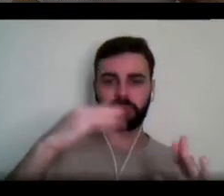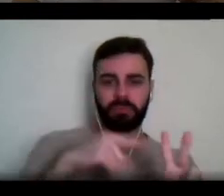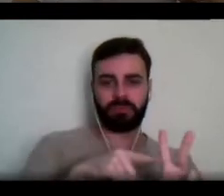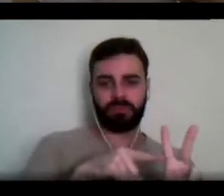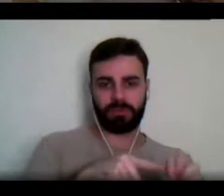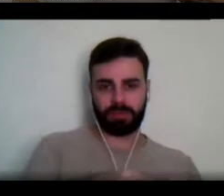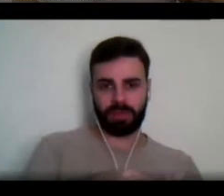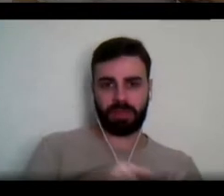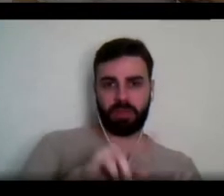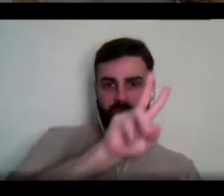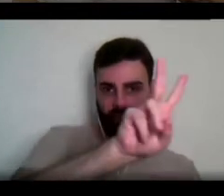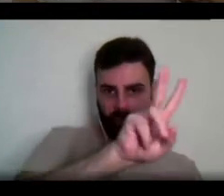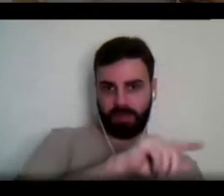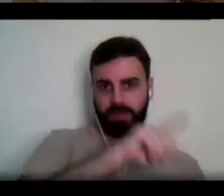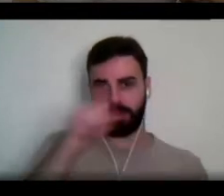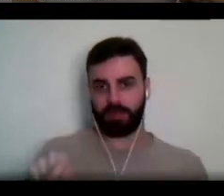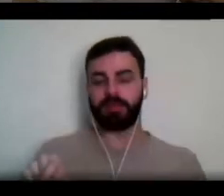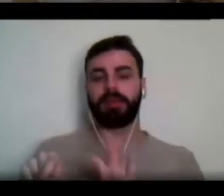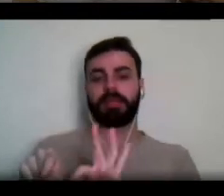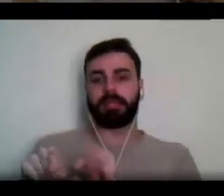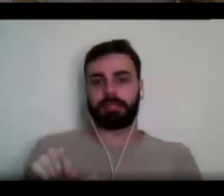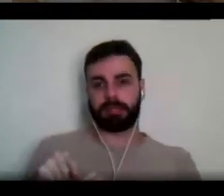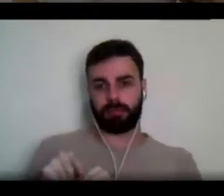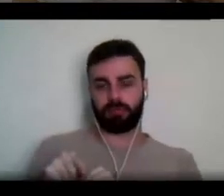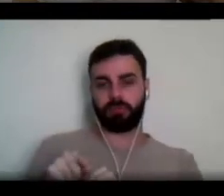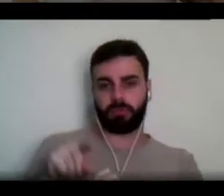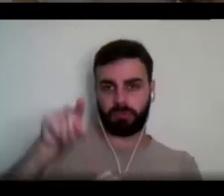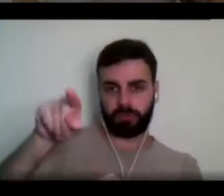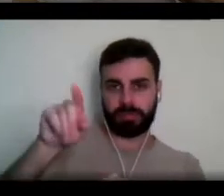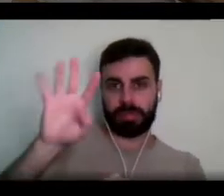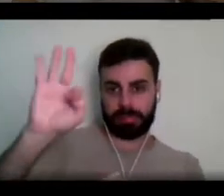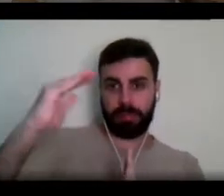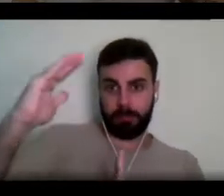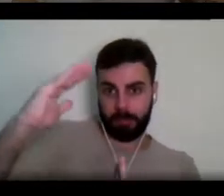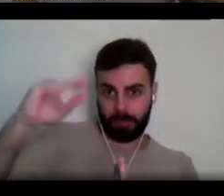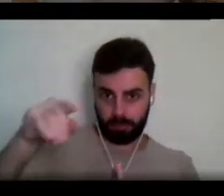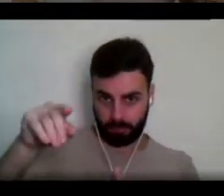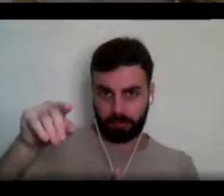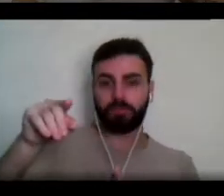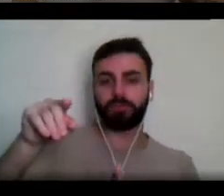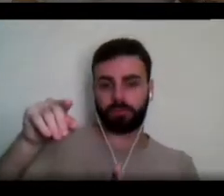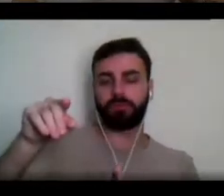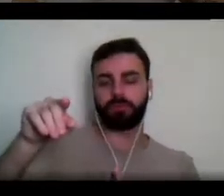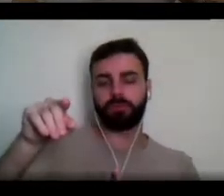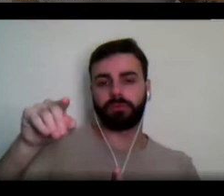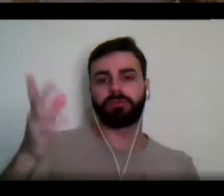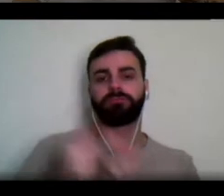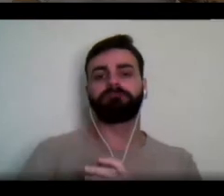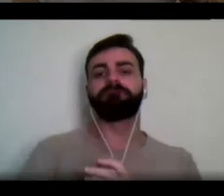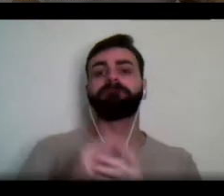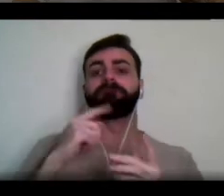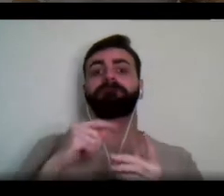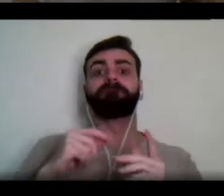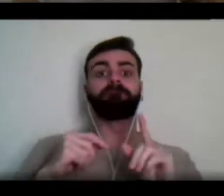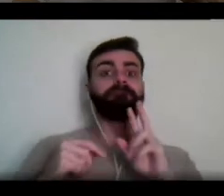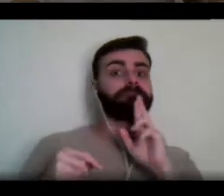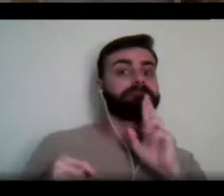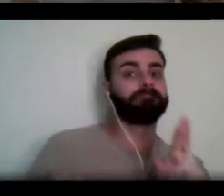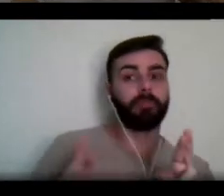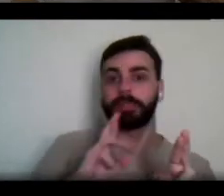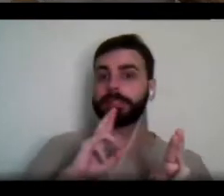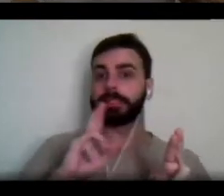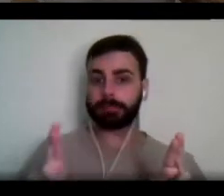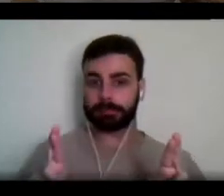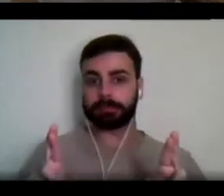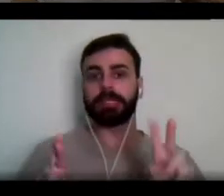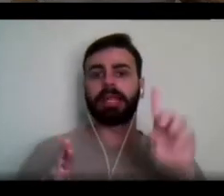de integração, né, e de um t0 até um t, aqui eu vou chamar de linha, quando eu integrar isso